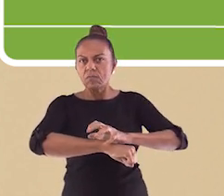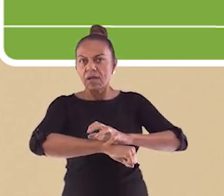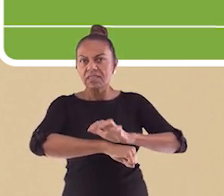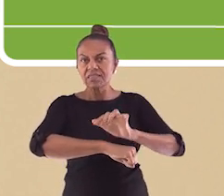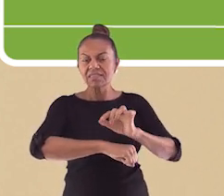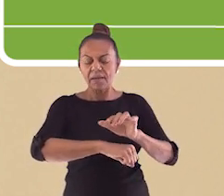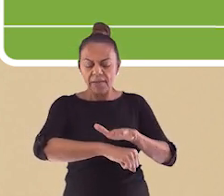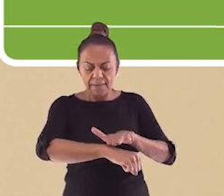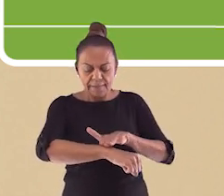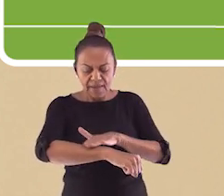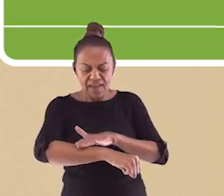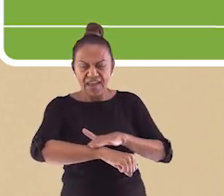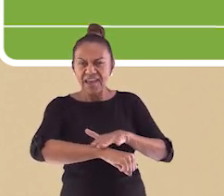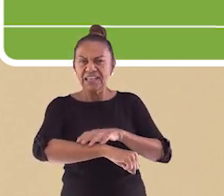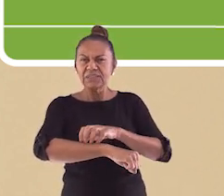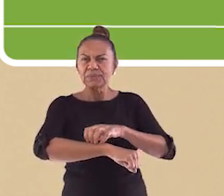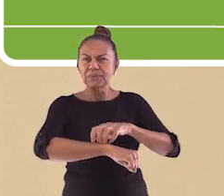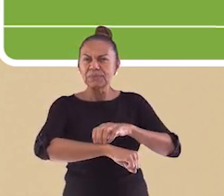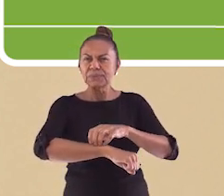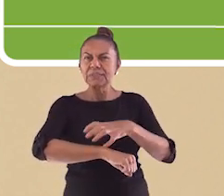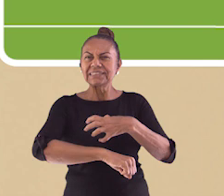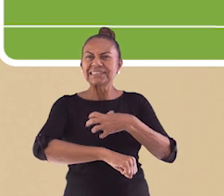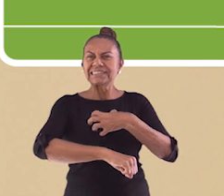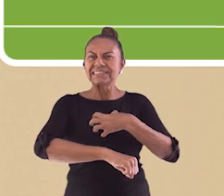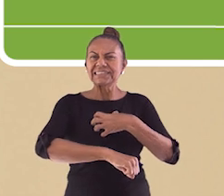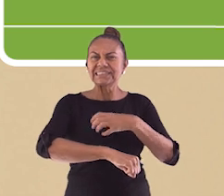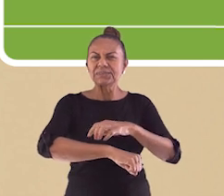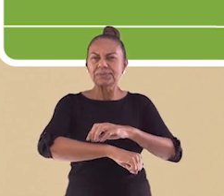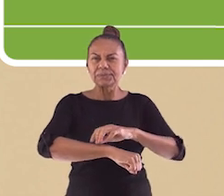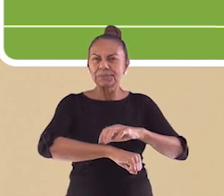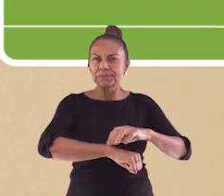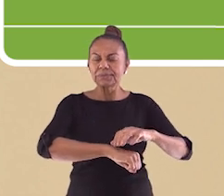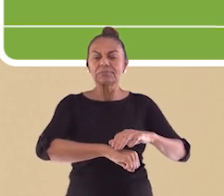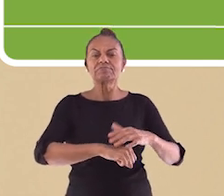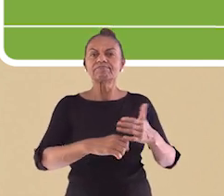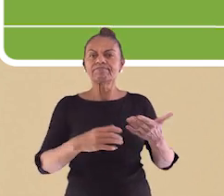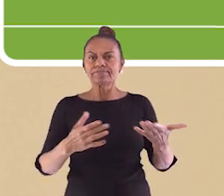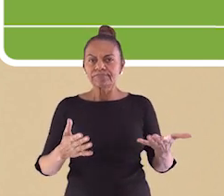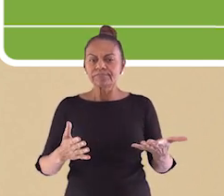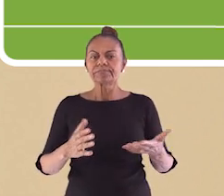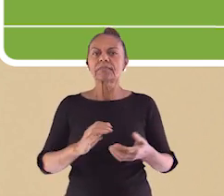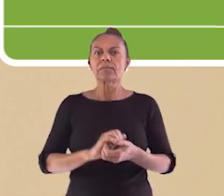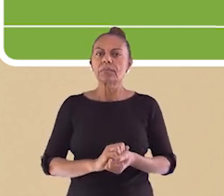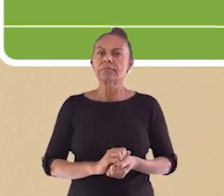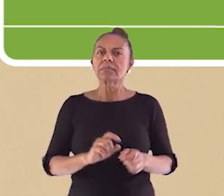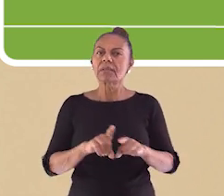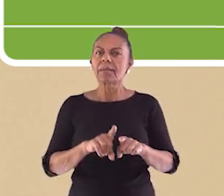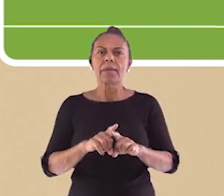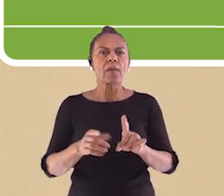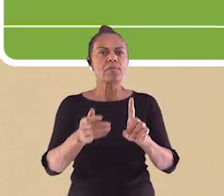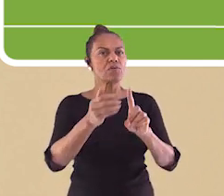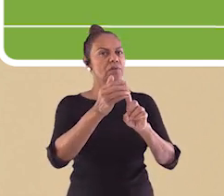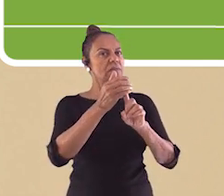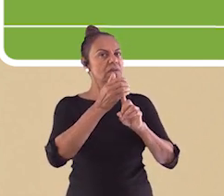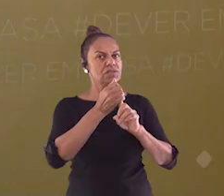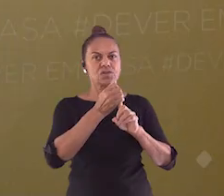na pele, que acontece poucas horas após a exposição solar sem proteção